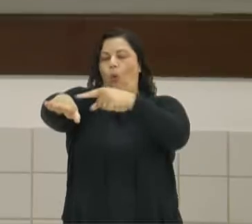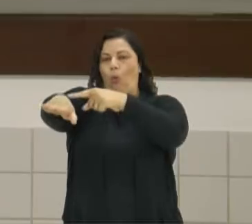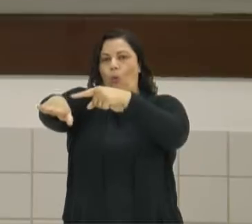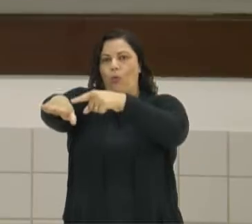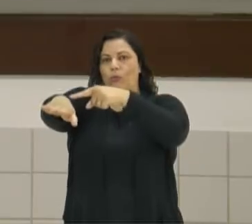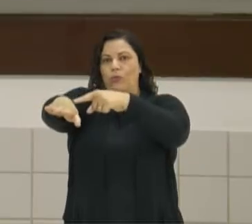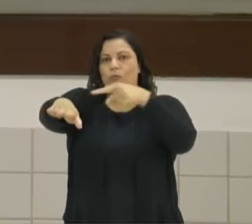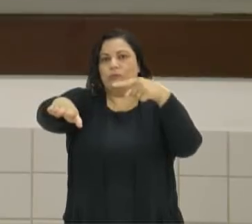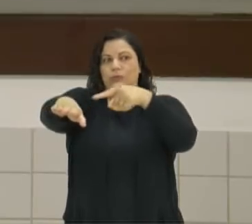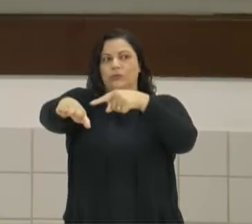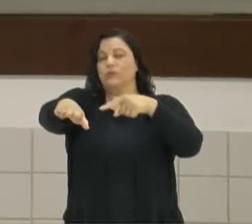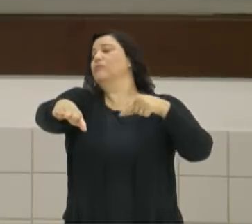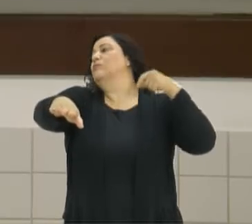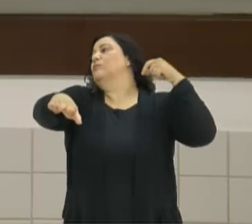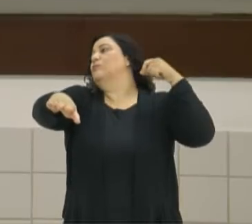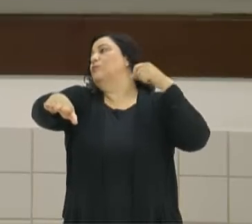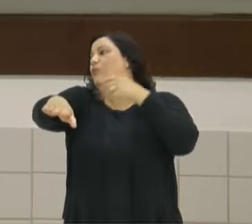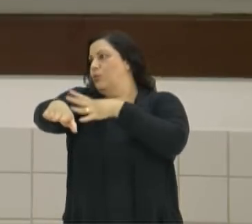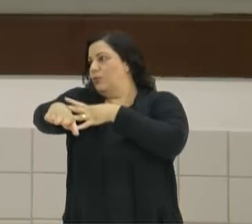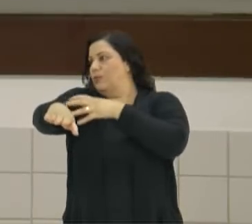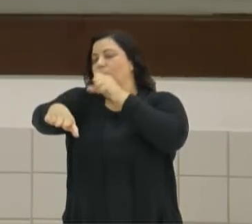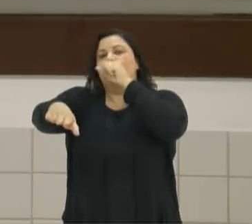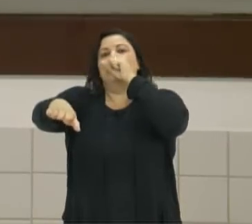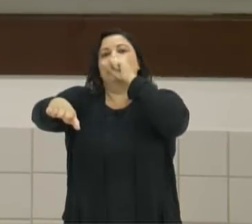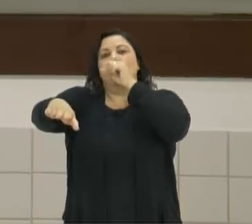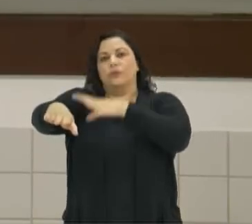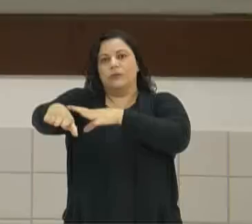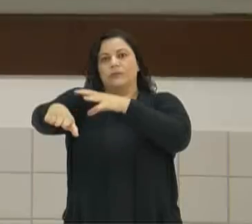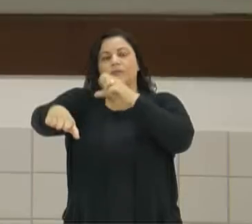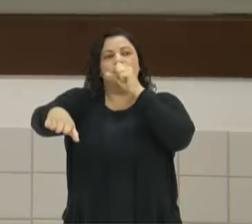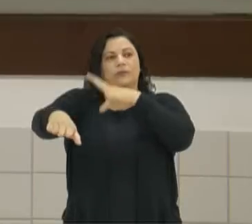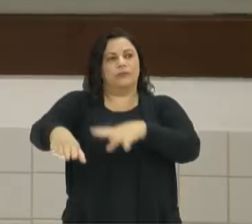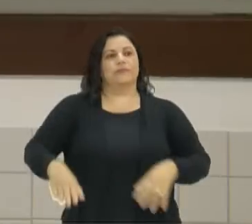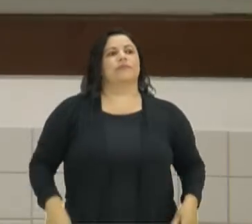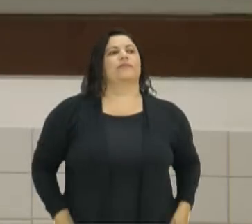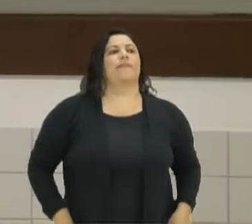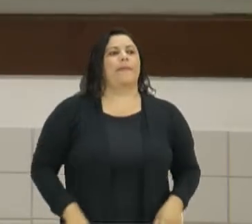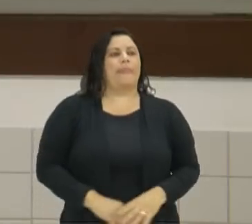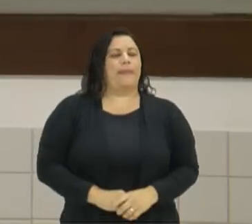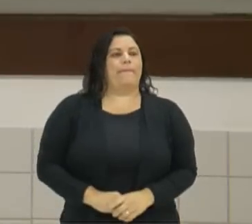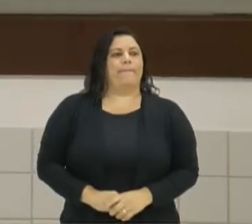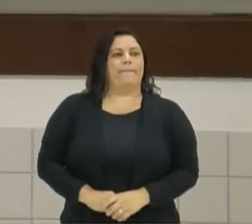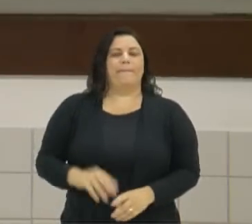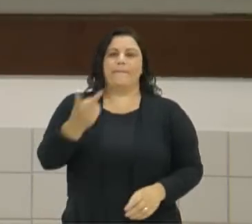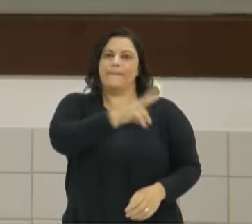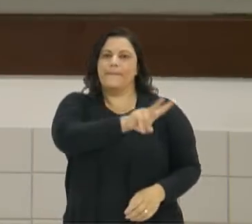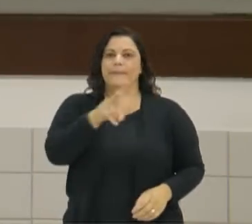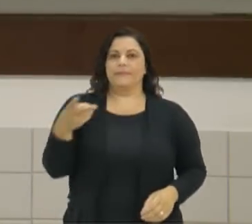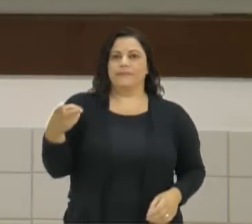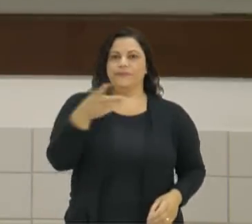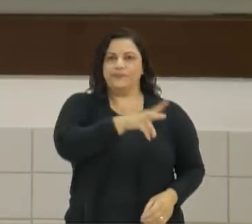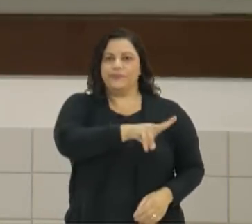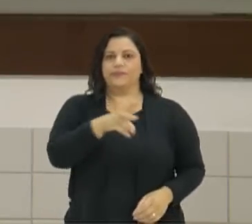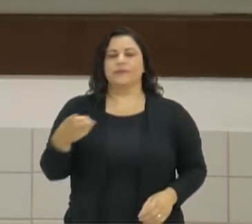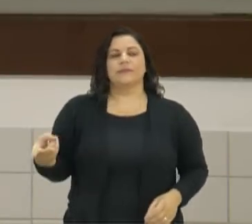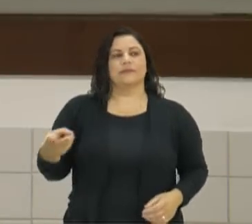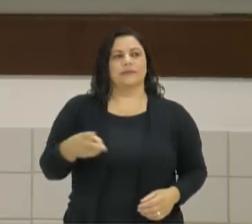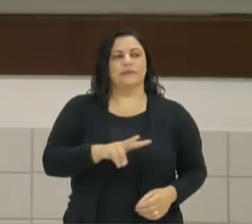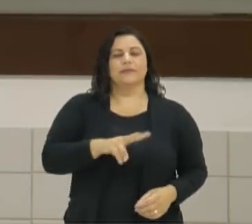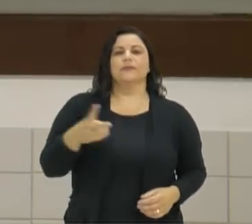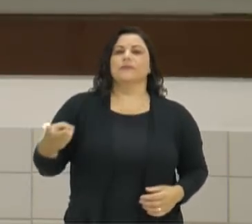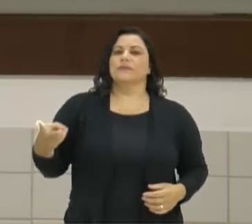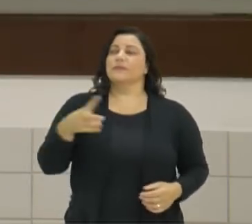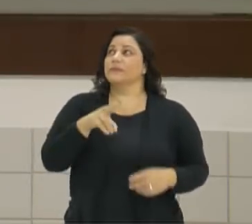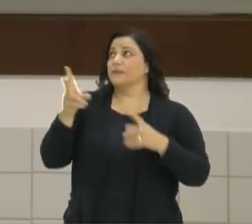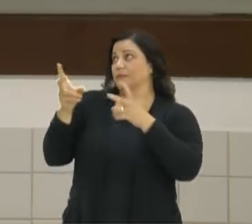braço, eu estou soltando o ar, tá? Então, esse movimento é alternado, ó. Respirei, troco, estou